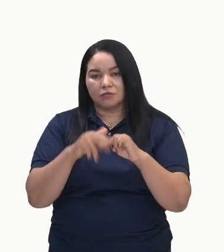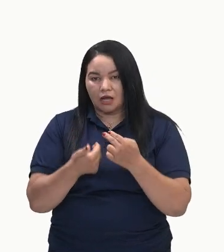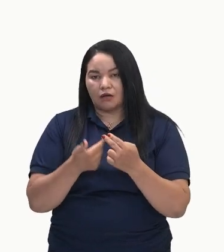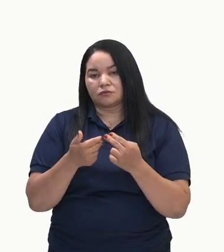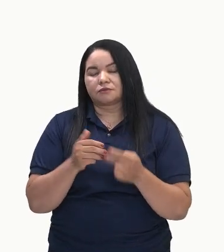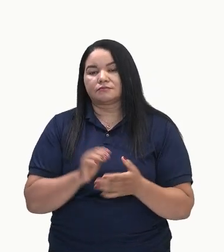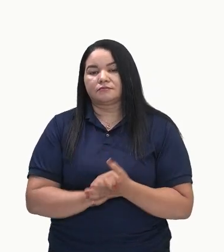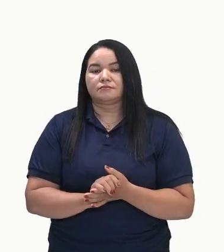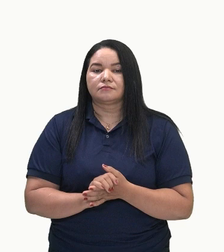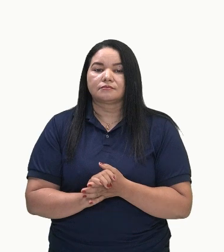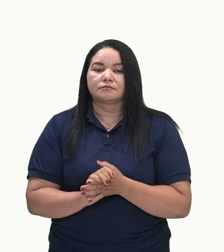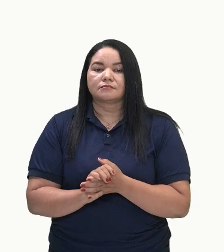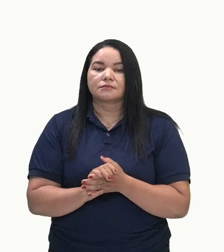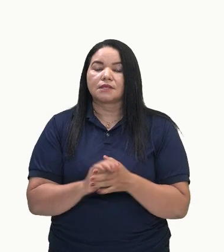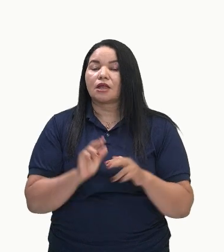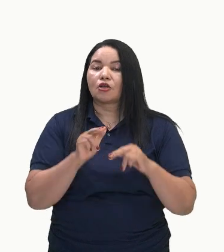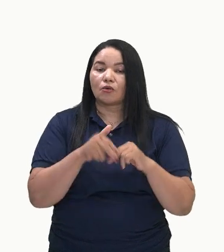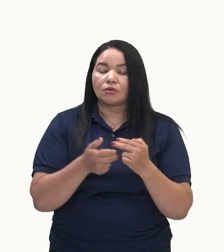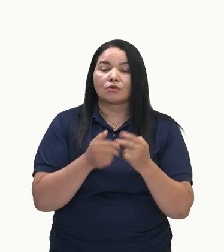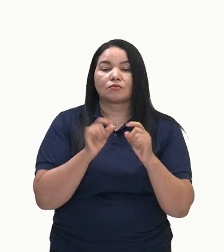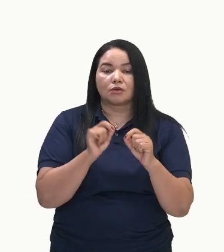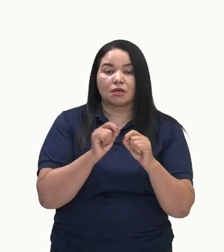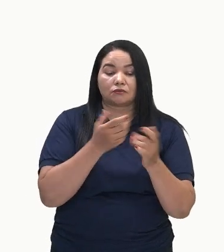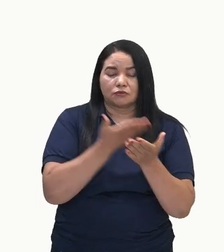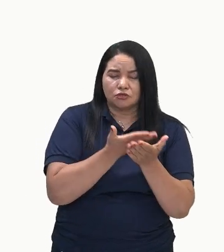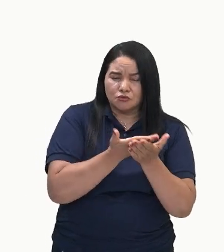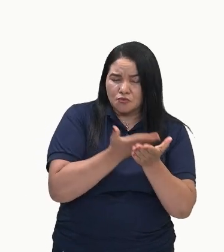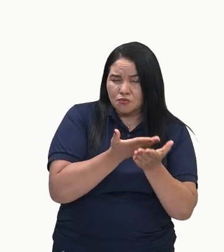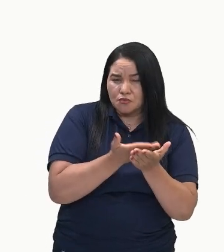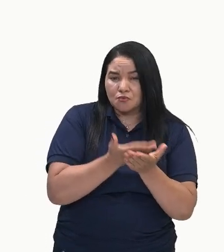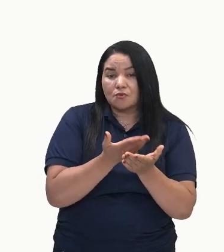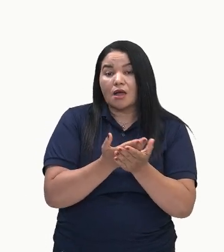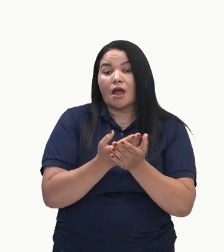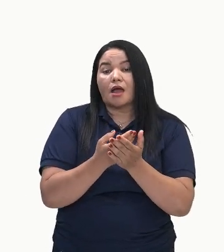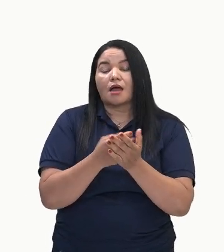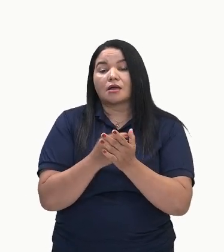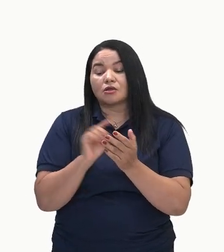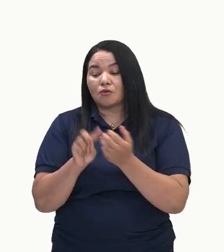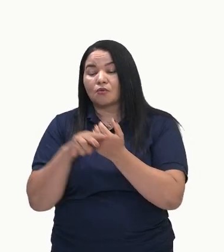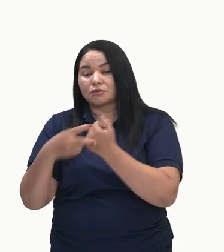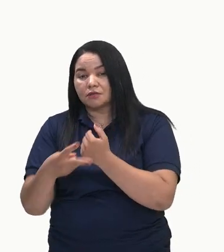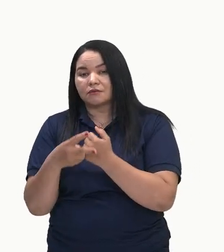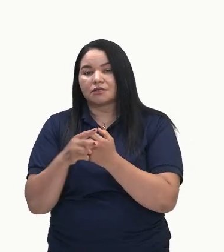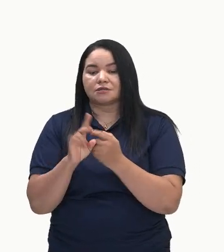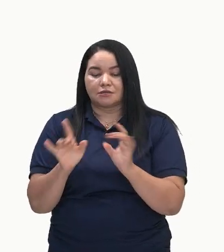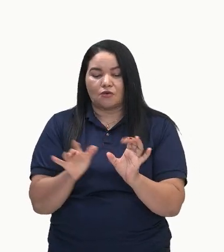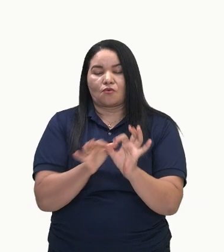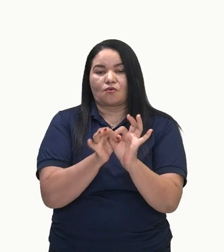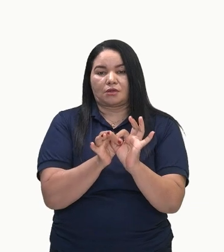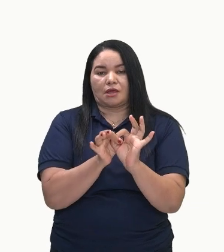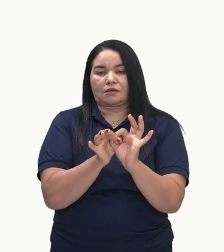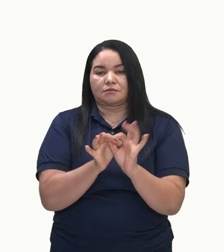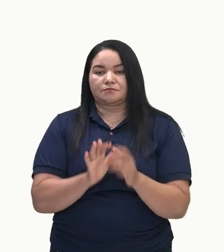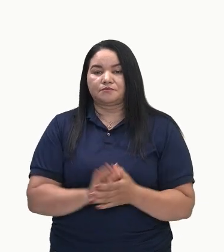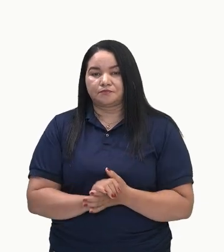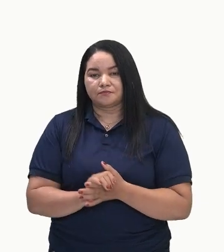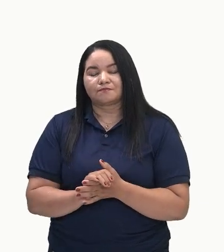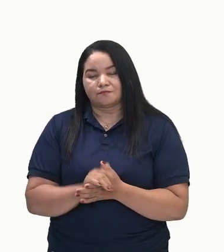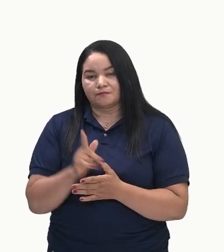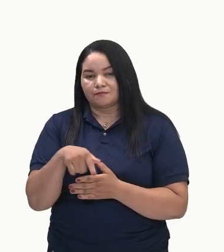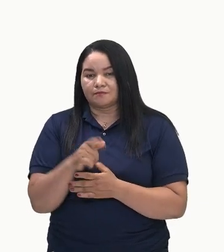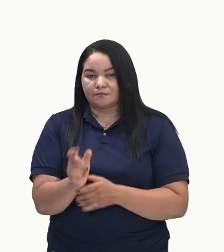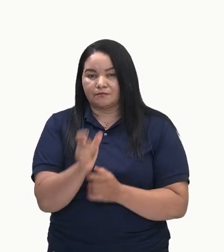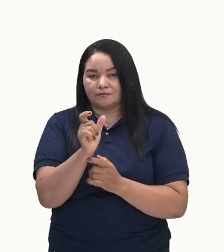o estudo diligente com o resultado bem-sucedido da aprovação no exame, tá certo? Então, essa é a função